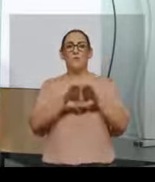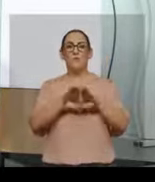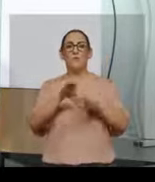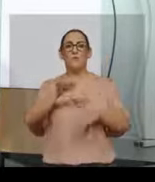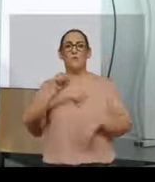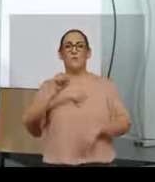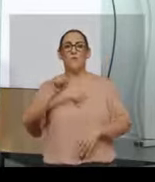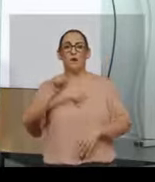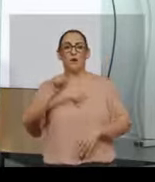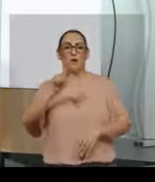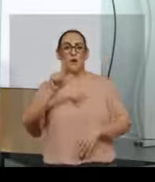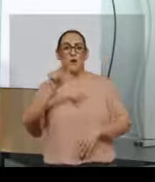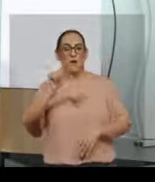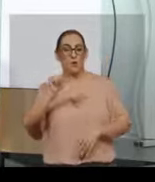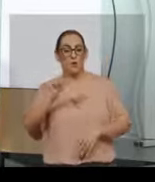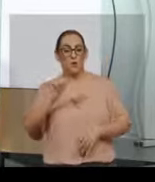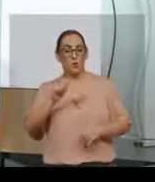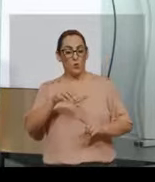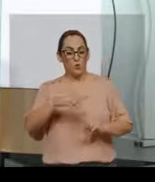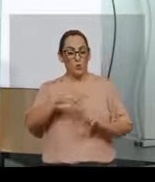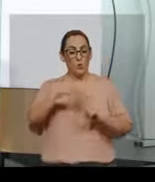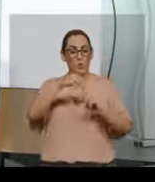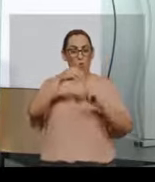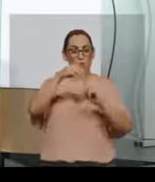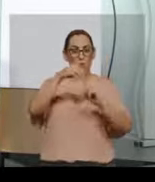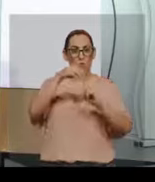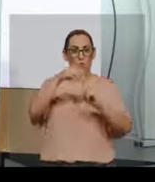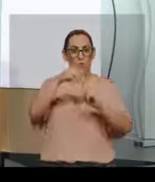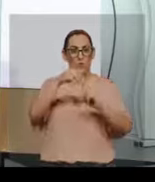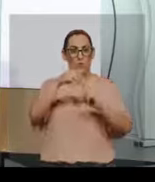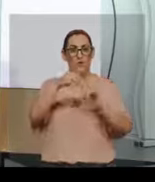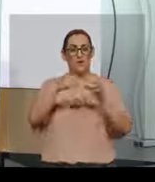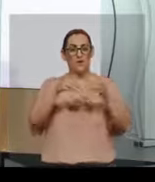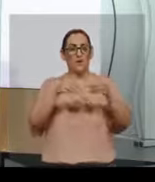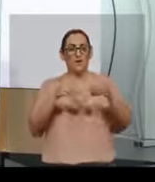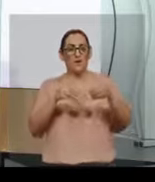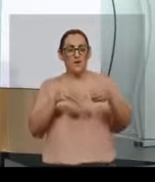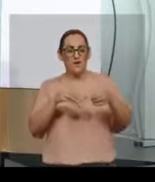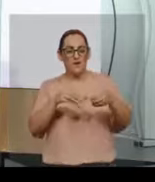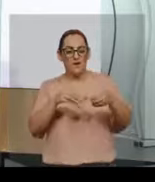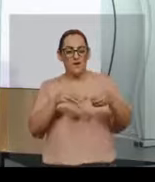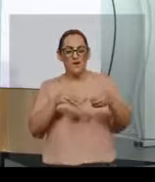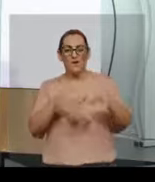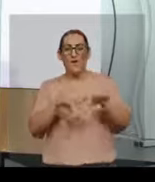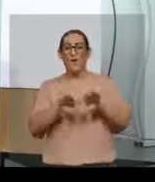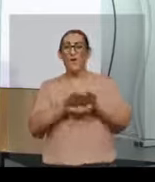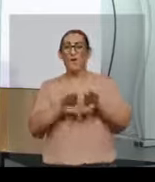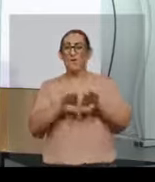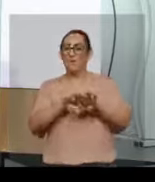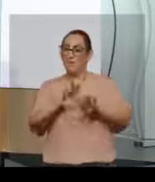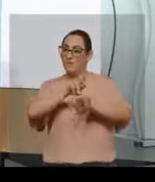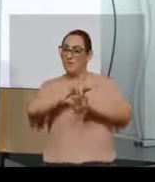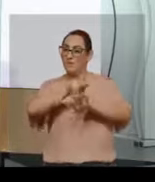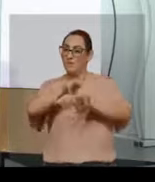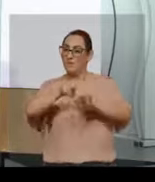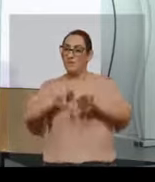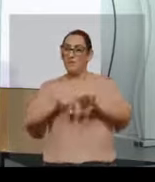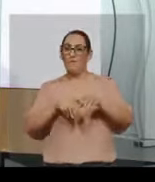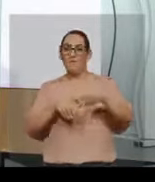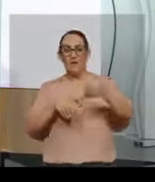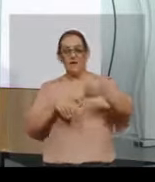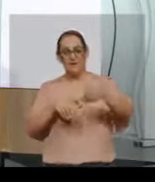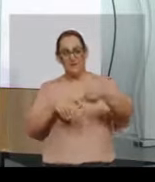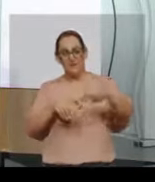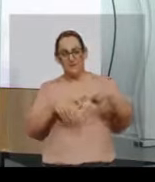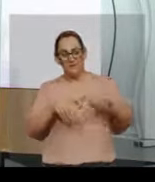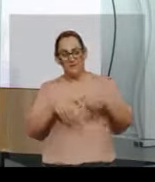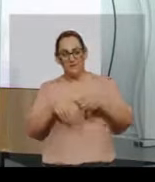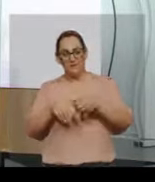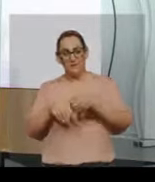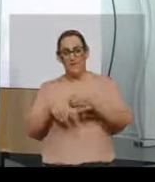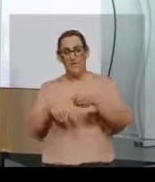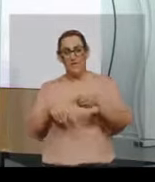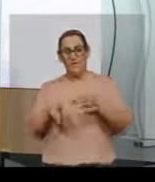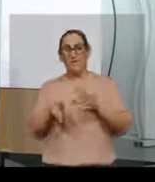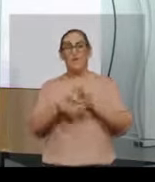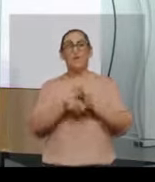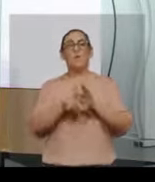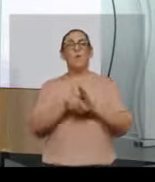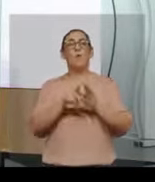pluricelulares, vocês viram aí na terceira semana do seu PET, elas são pertencentes, então, ao reino